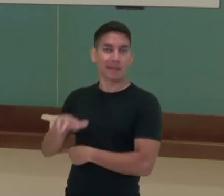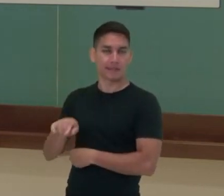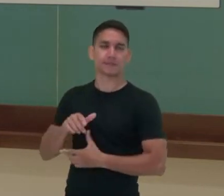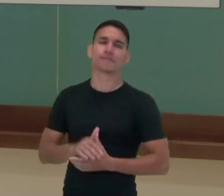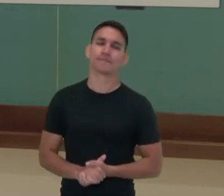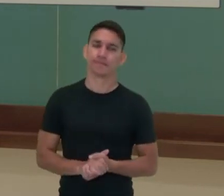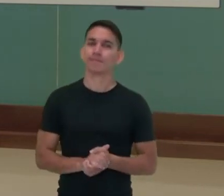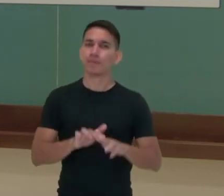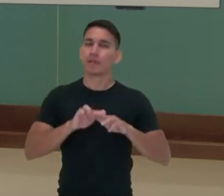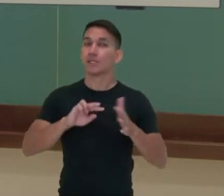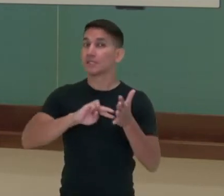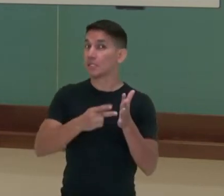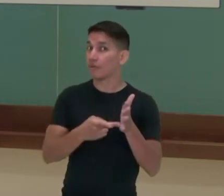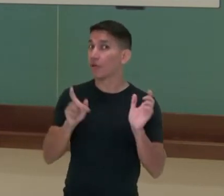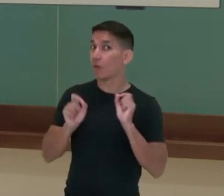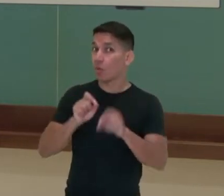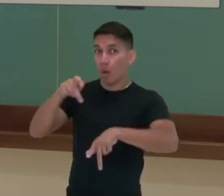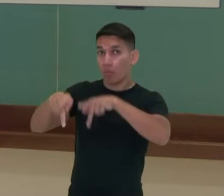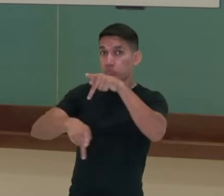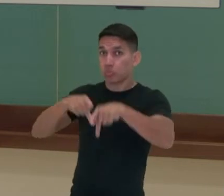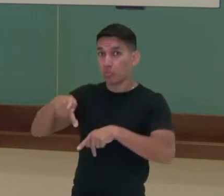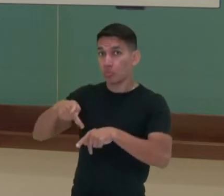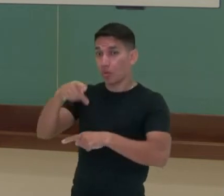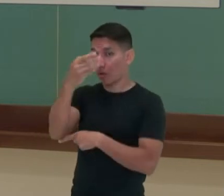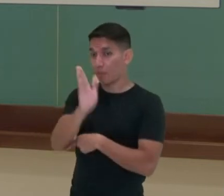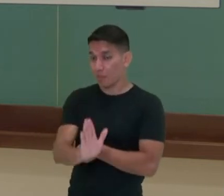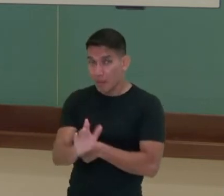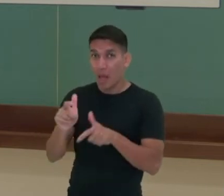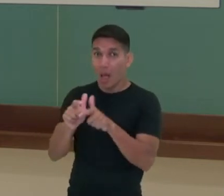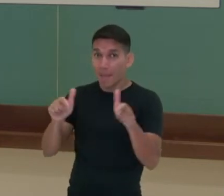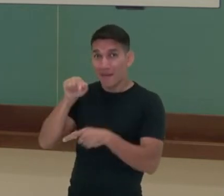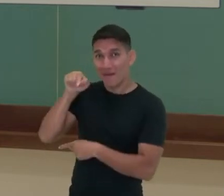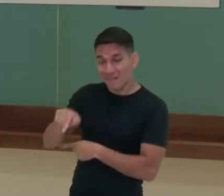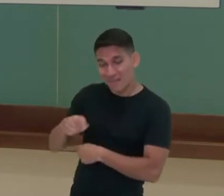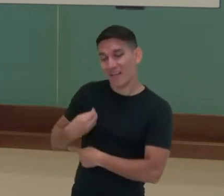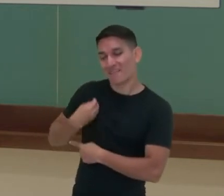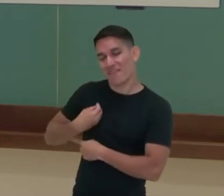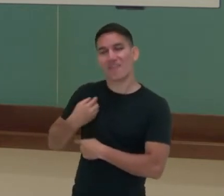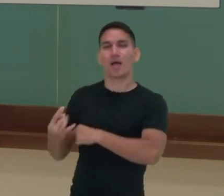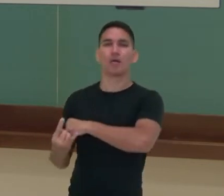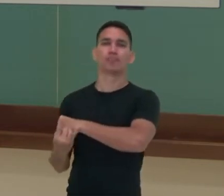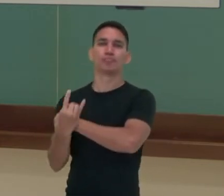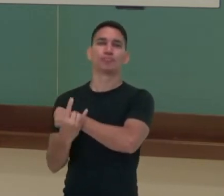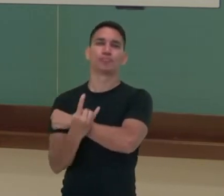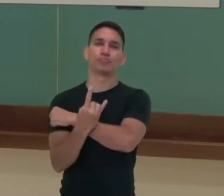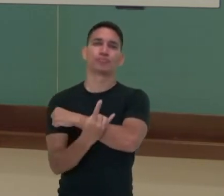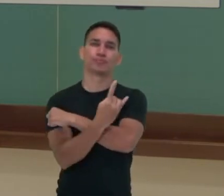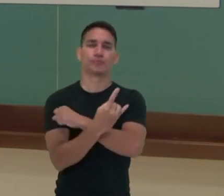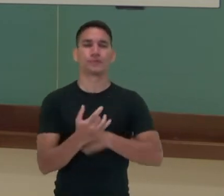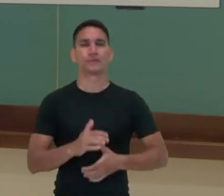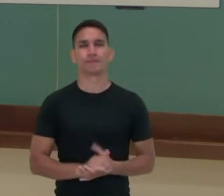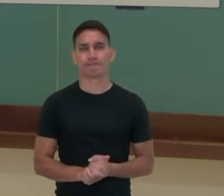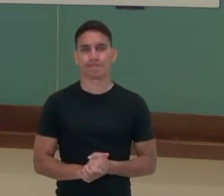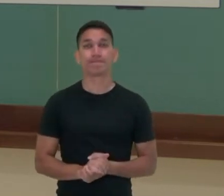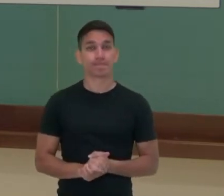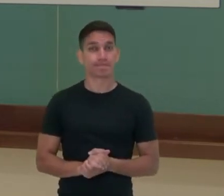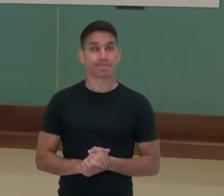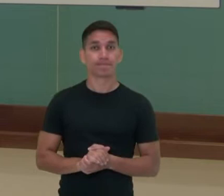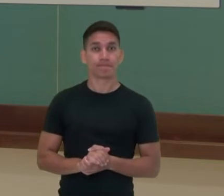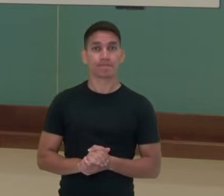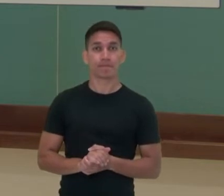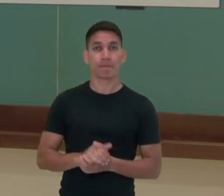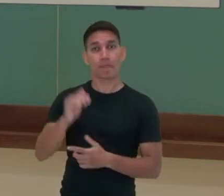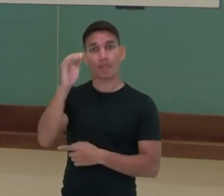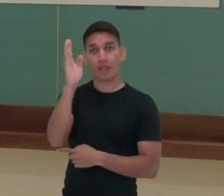né? O que significa que a população consiste, então, em sua maioria, né, vivendo na zona urbana, tá bom? O país é um,